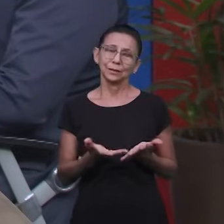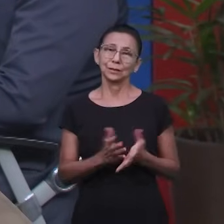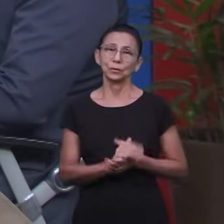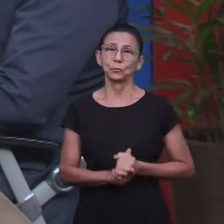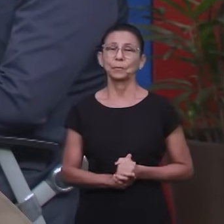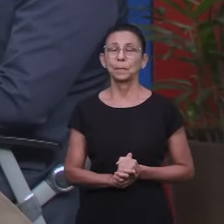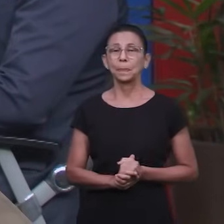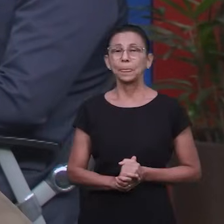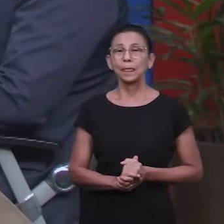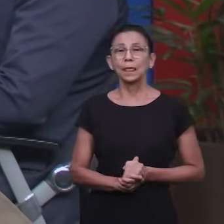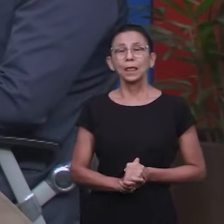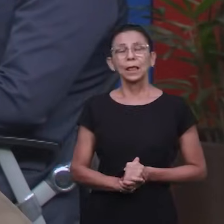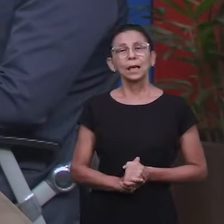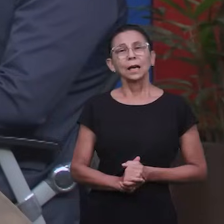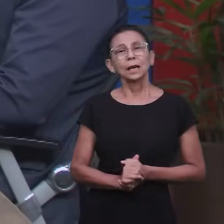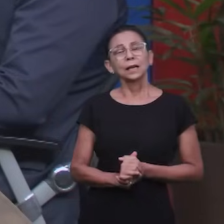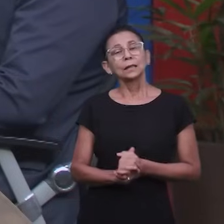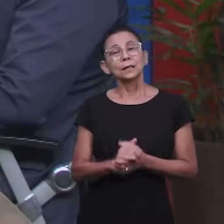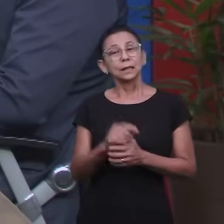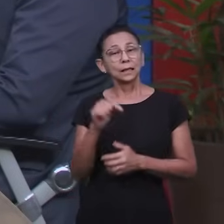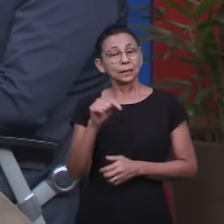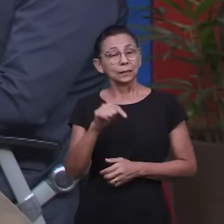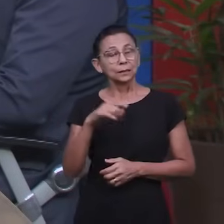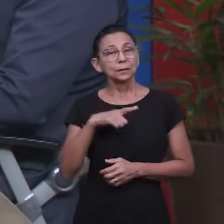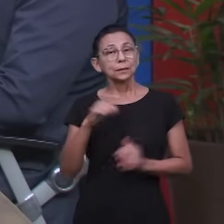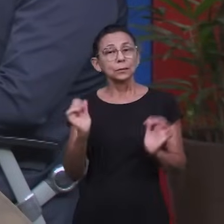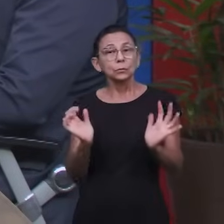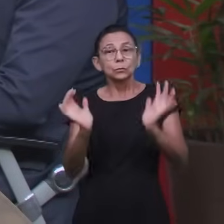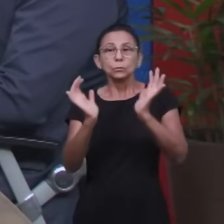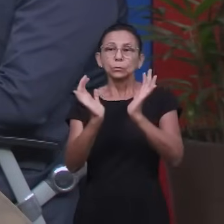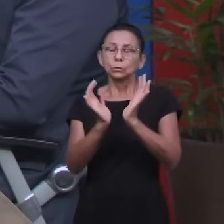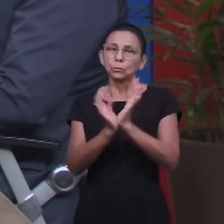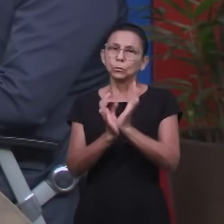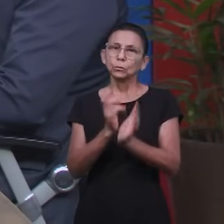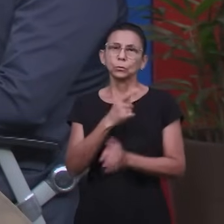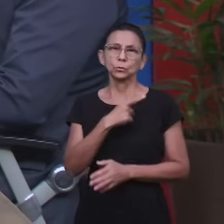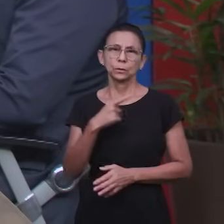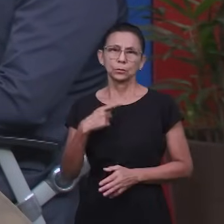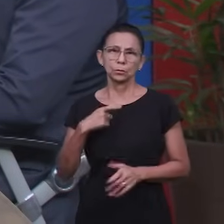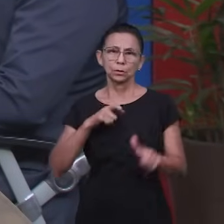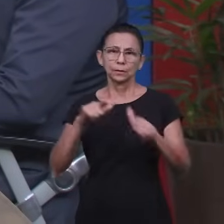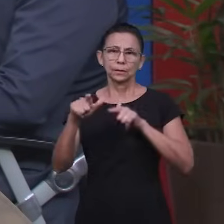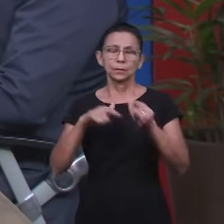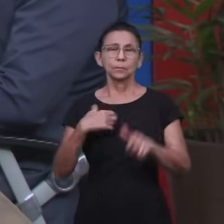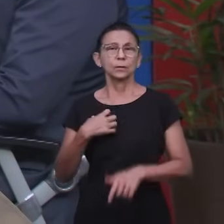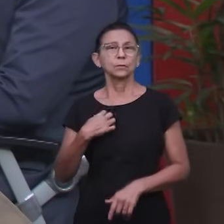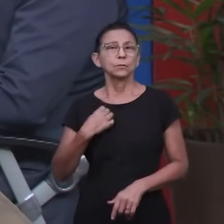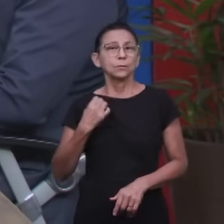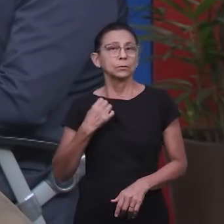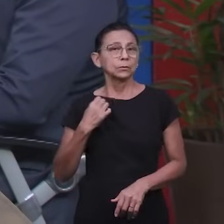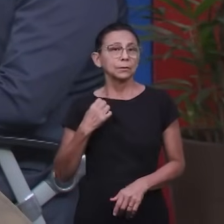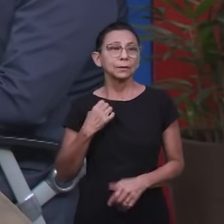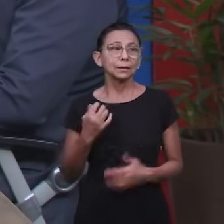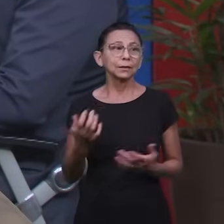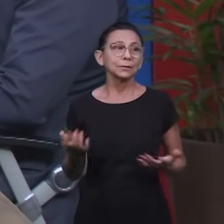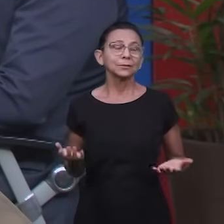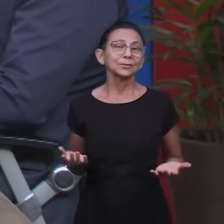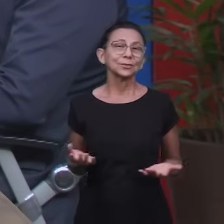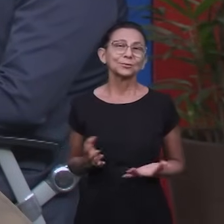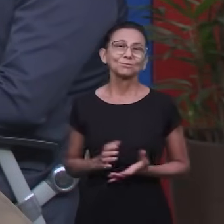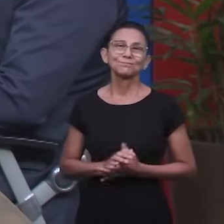e não é só um pastor, não. Aqui tem um grupo de pastores, 15 pastores, que faz esse trabalho